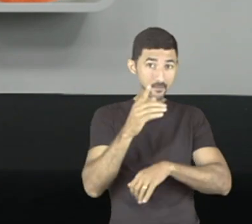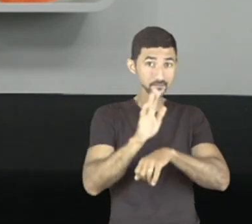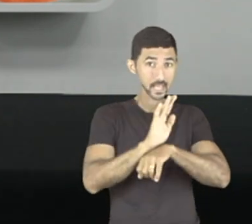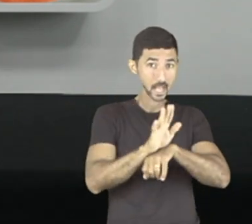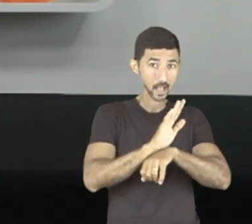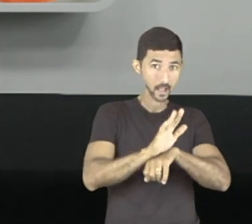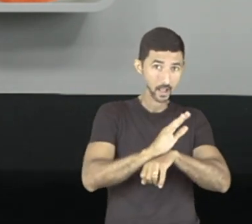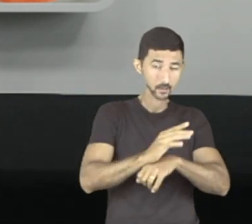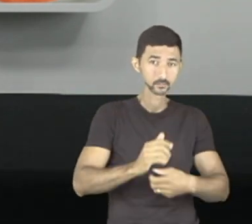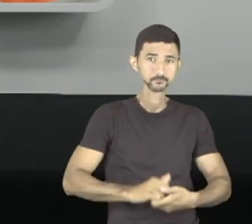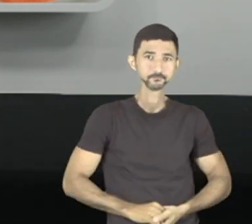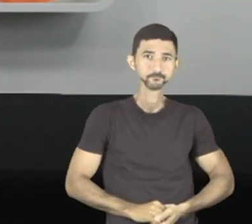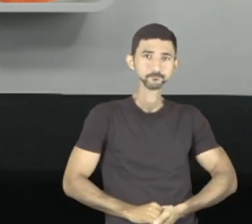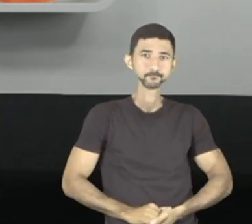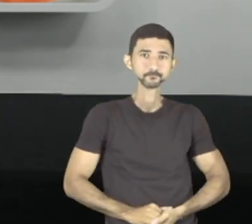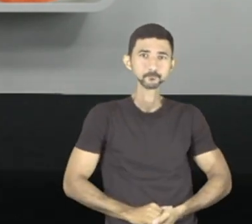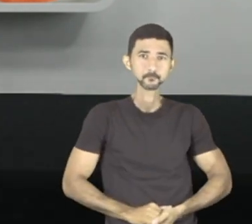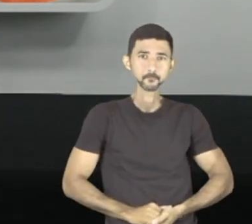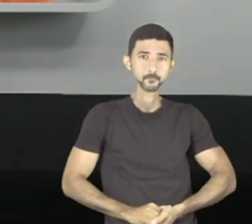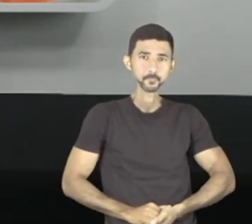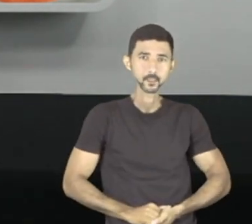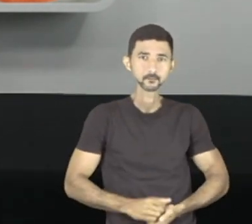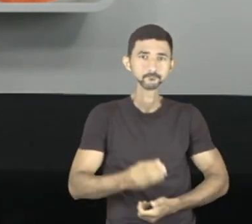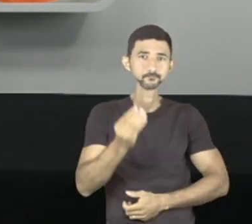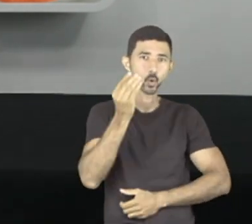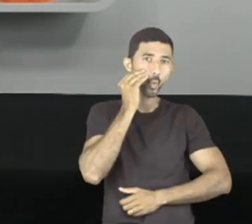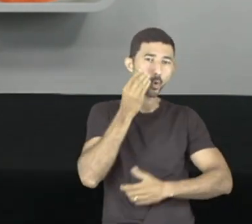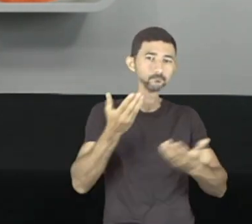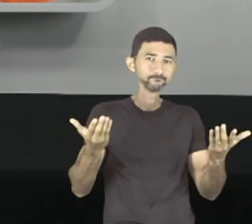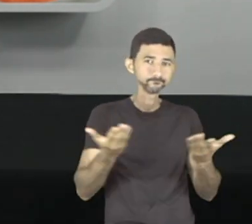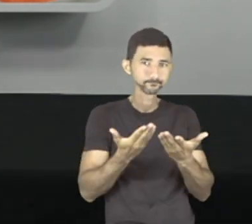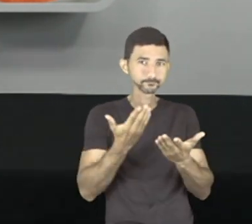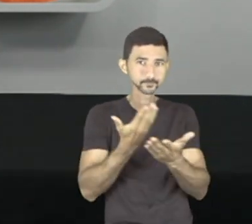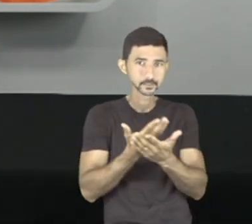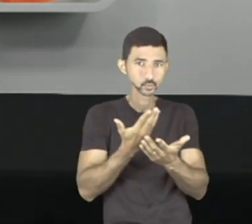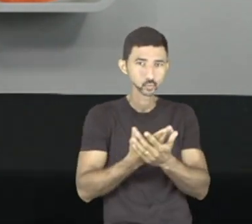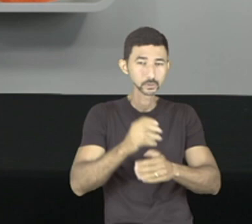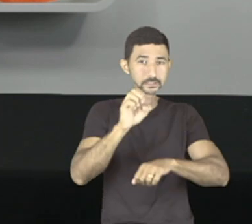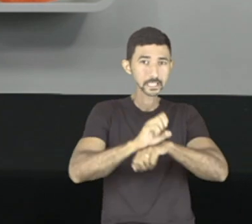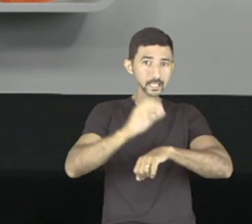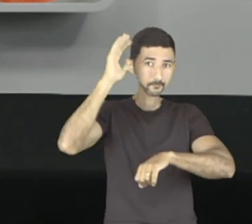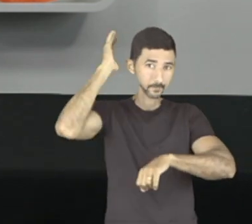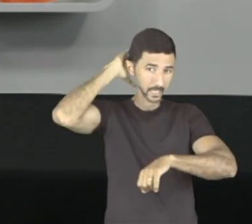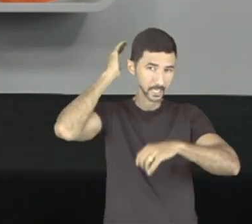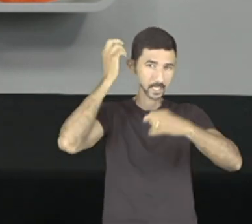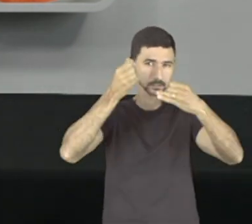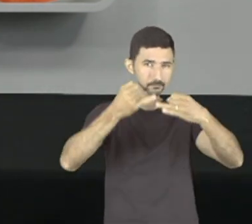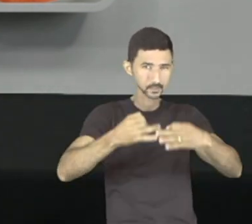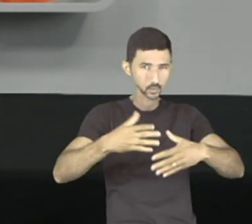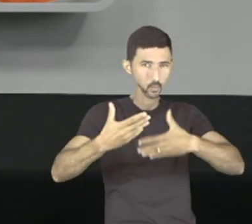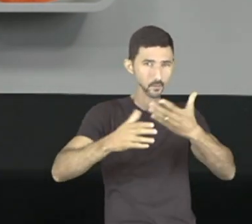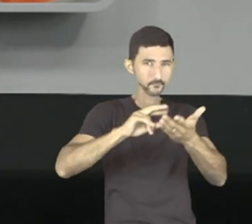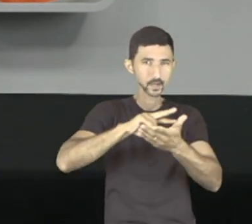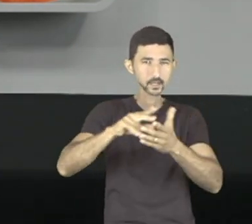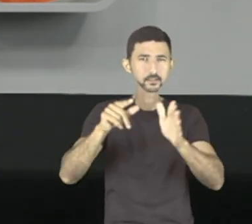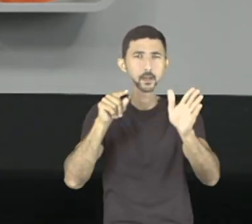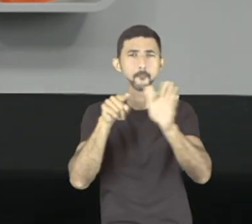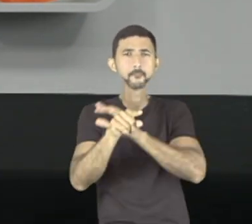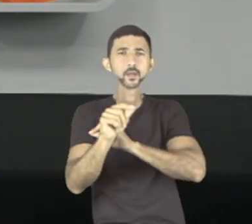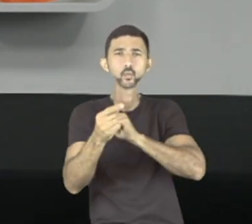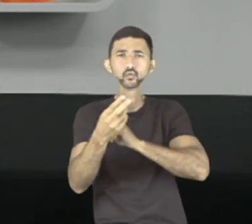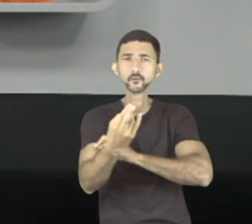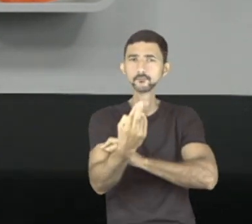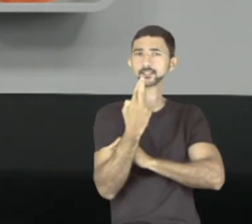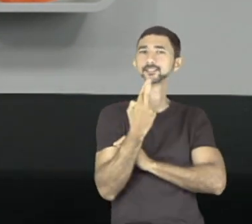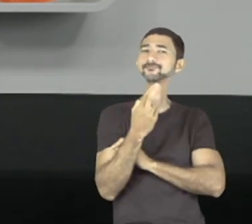nossas aulas, tá bom? Então, observe que hoje a gente falou sobre o nosso estado do Pará. Então, eu pergunto aqui e